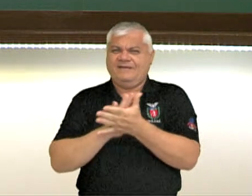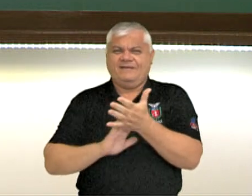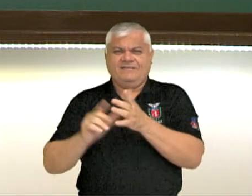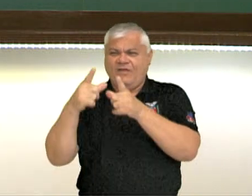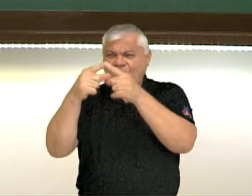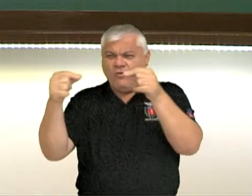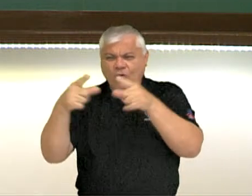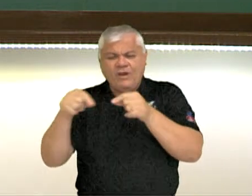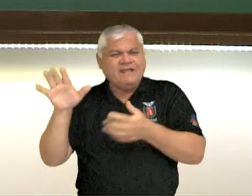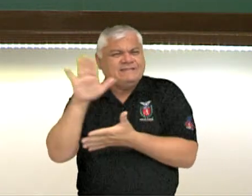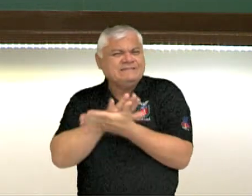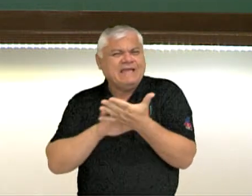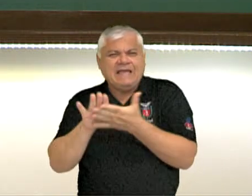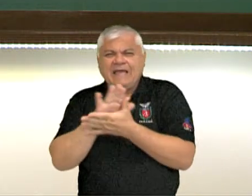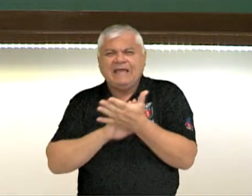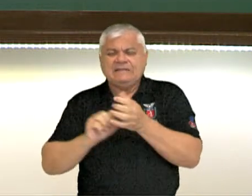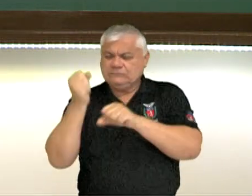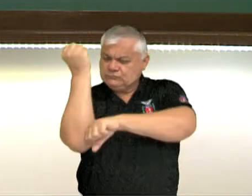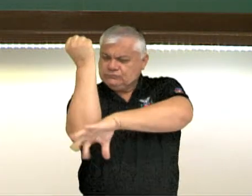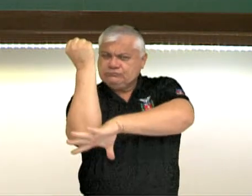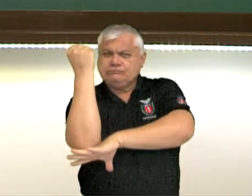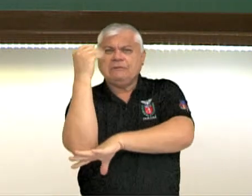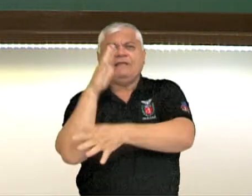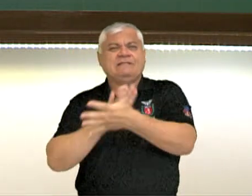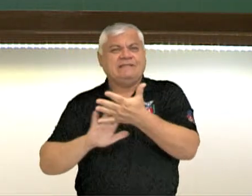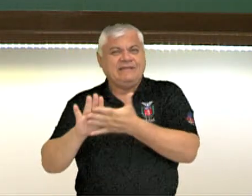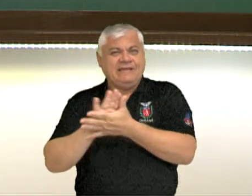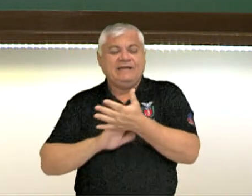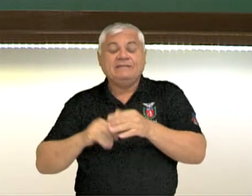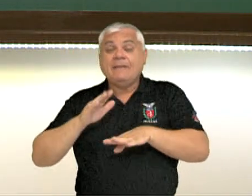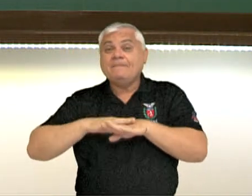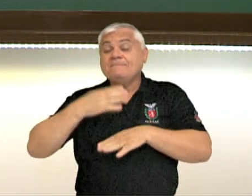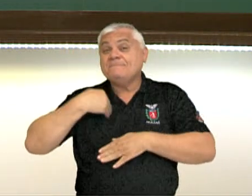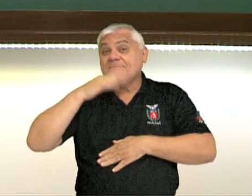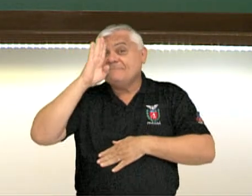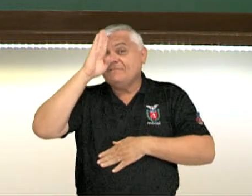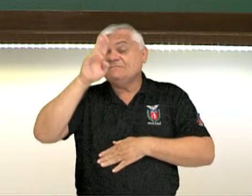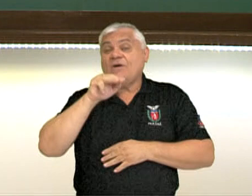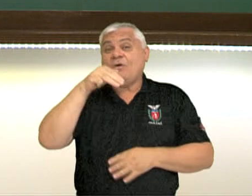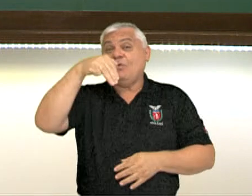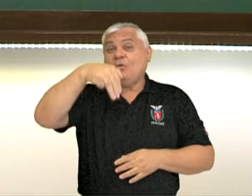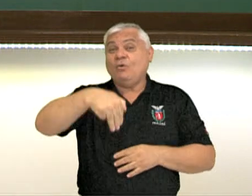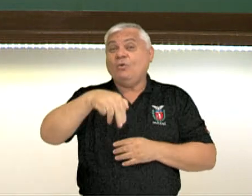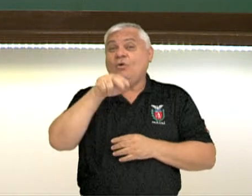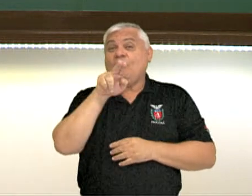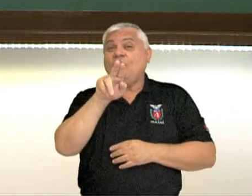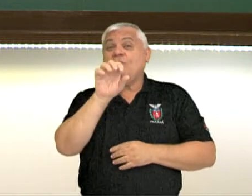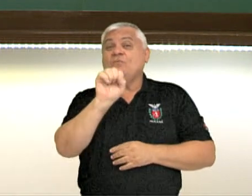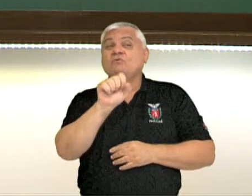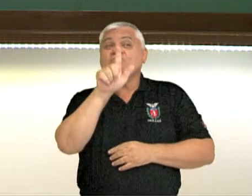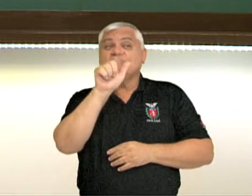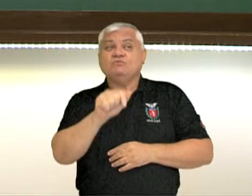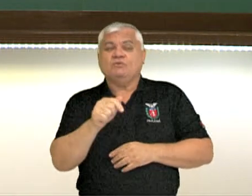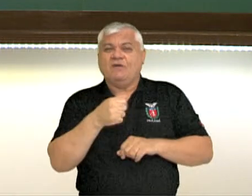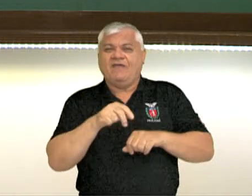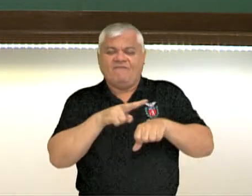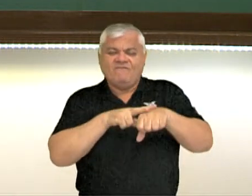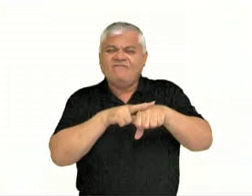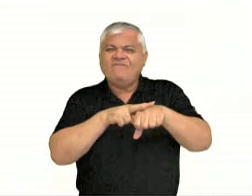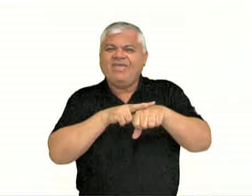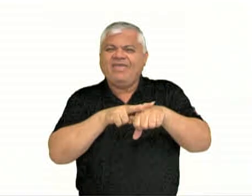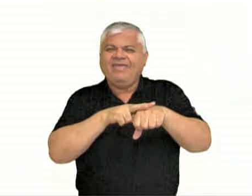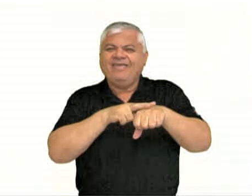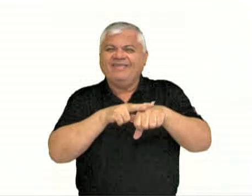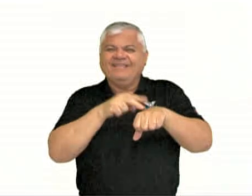O principal exemplo das briófitas são os musgos. Trago aqui nas imagens para vocês, então, essa visualização do musgo